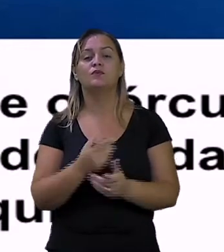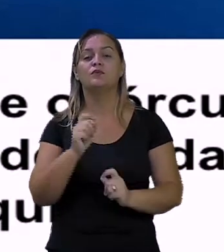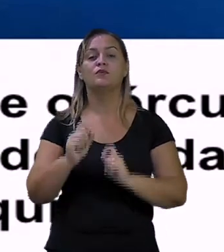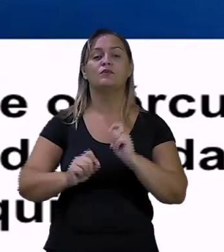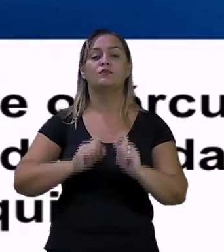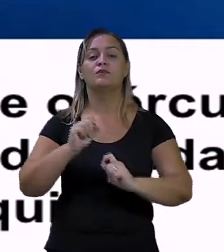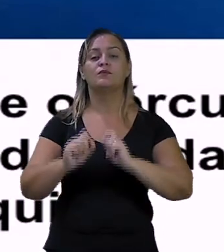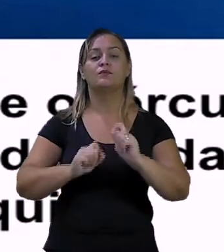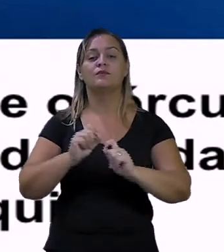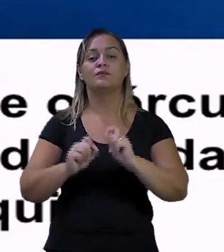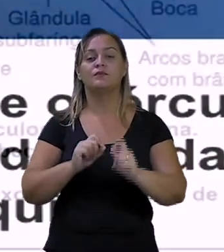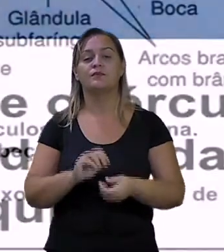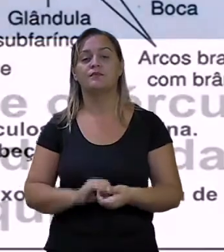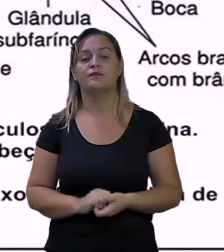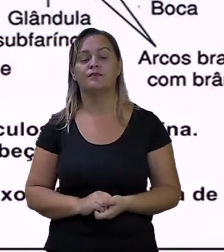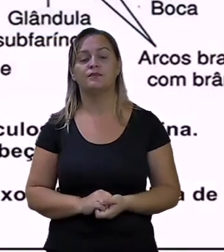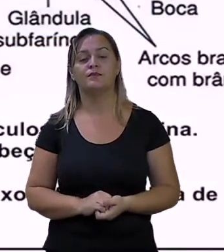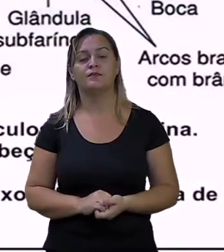Vamos lá?